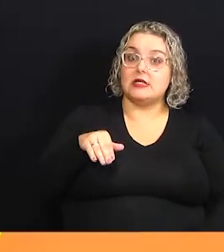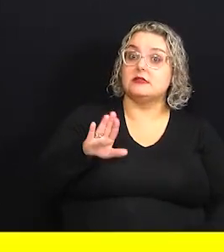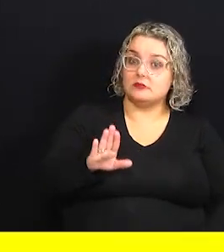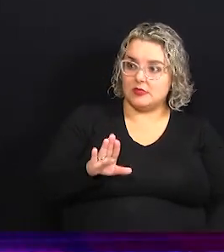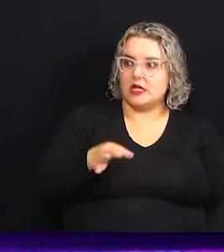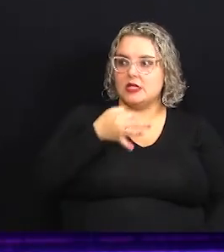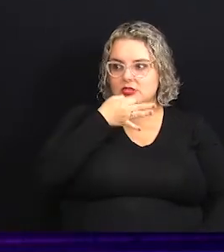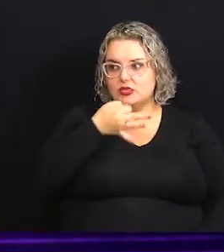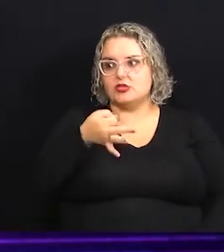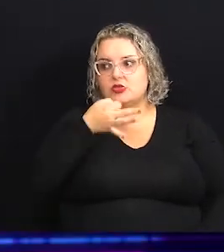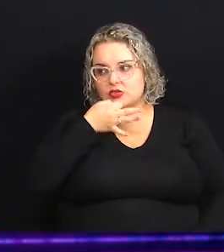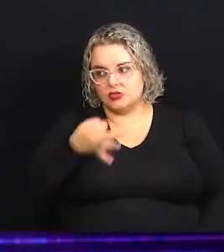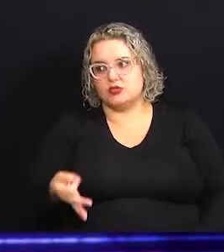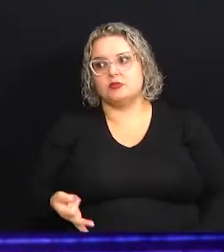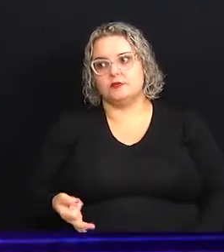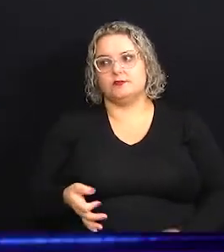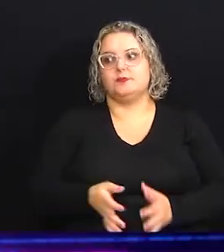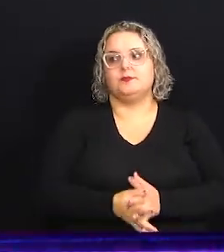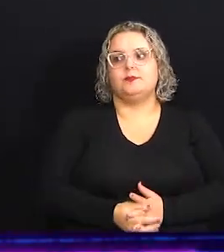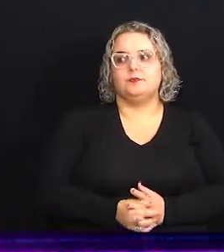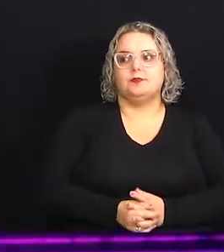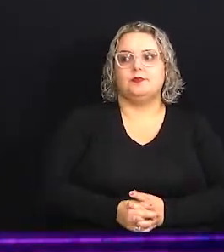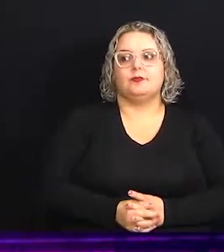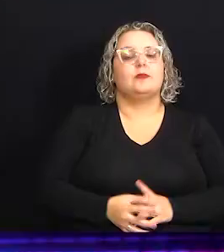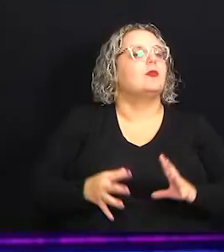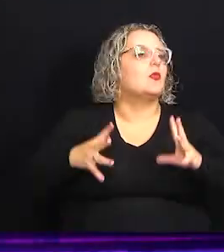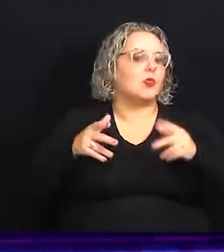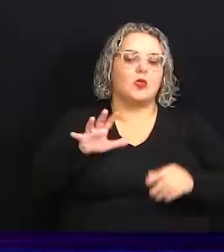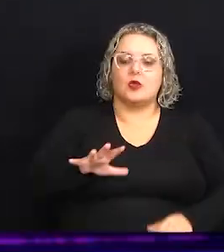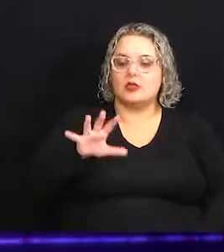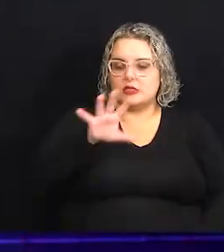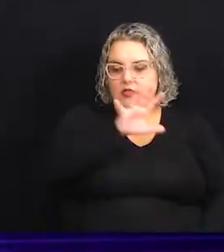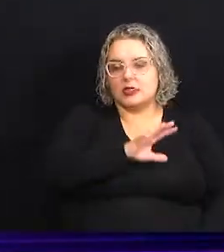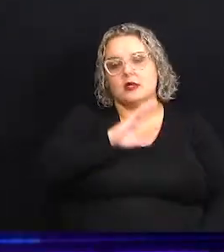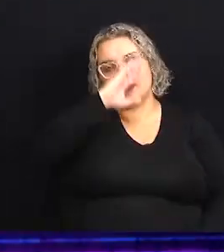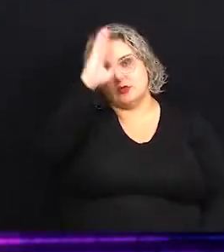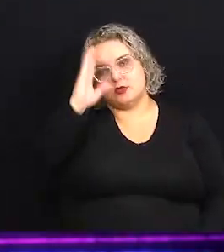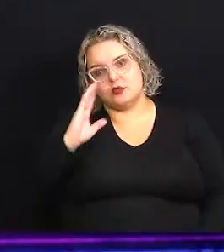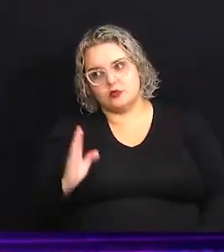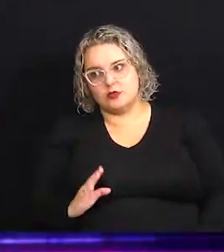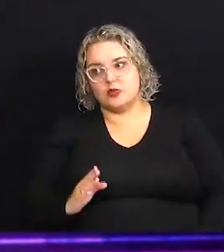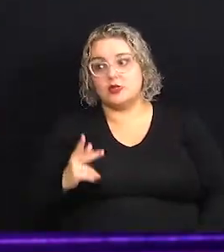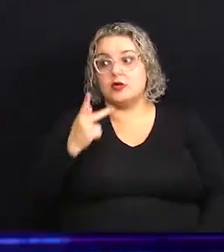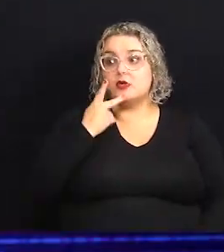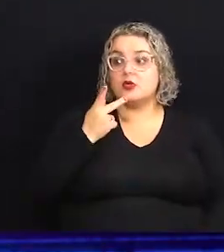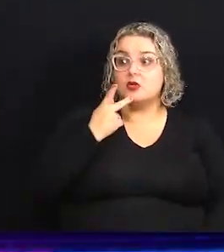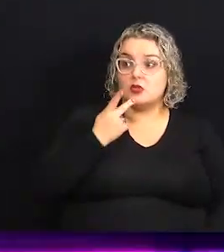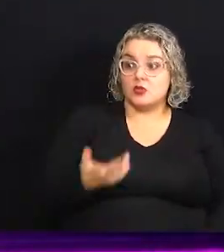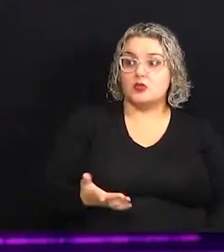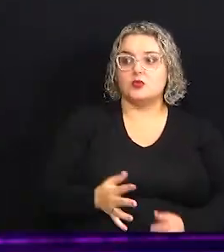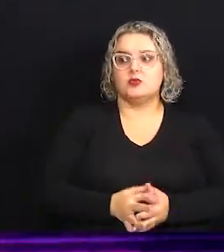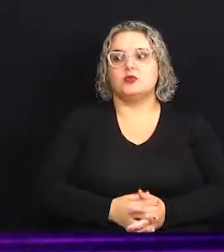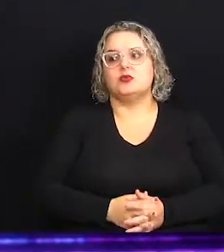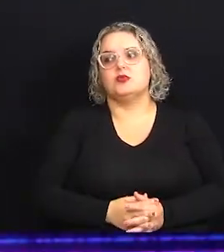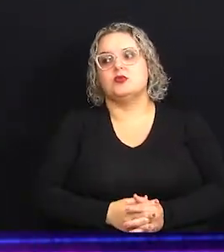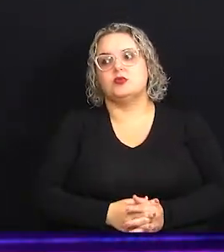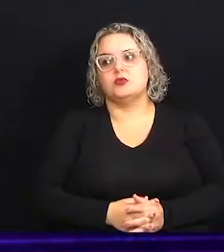sugeridas, desde que cobrissem todas as regiões brasileiras. Então, eu digo até que foi